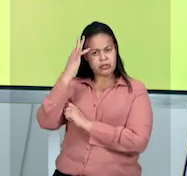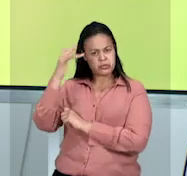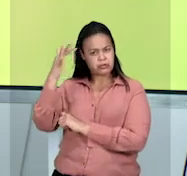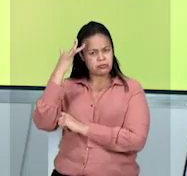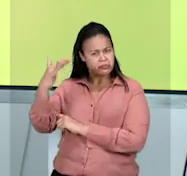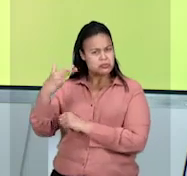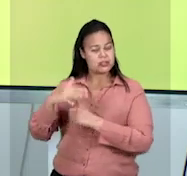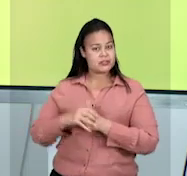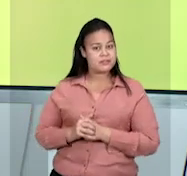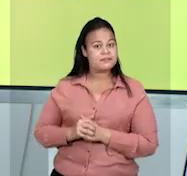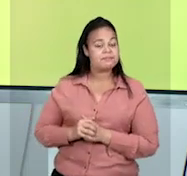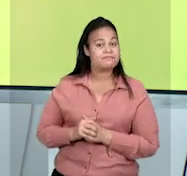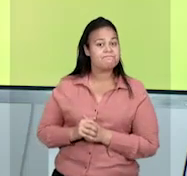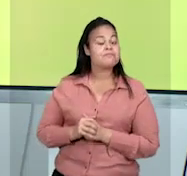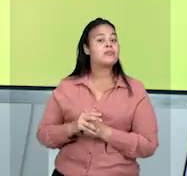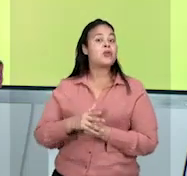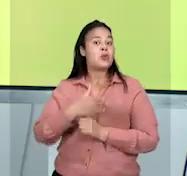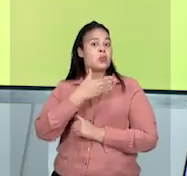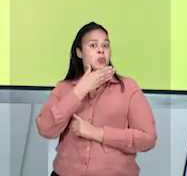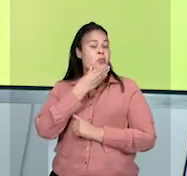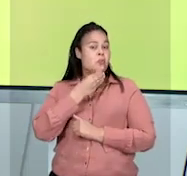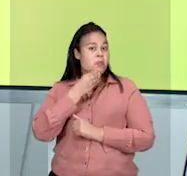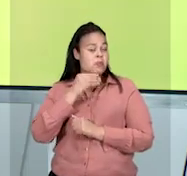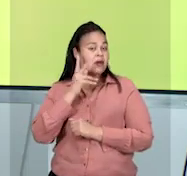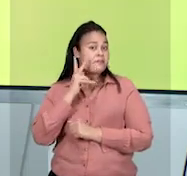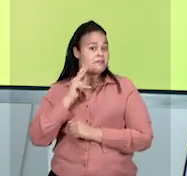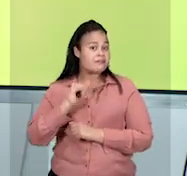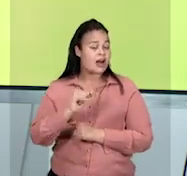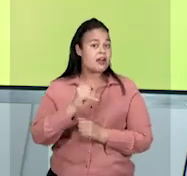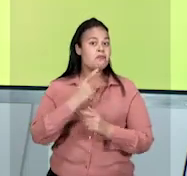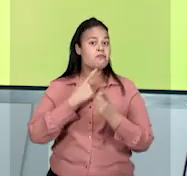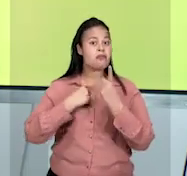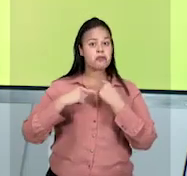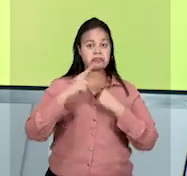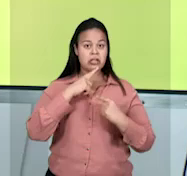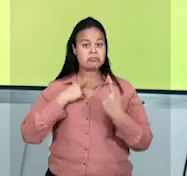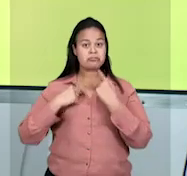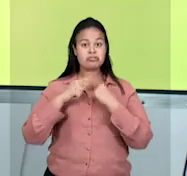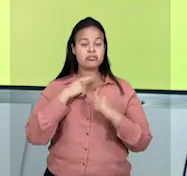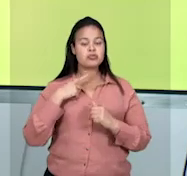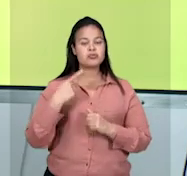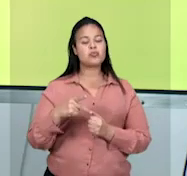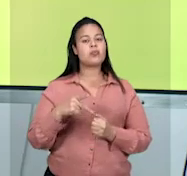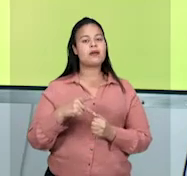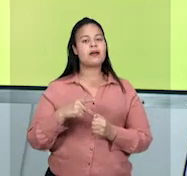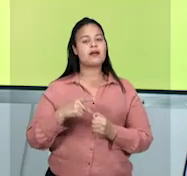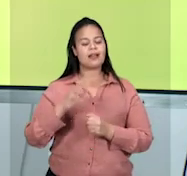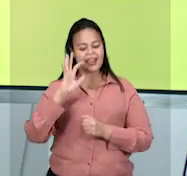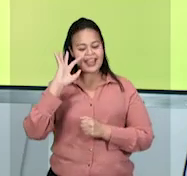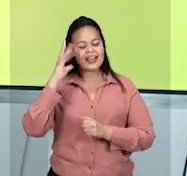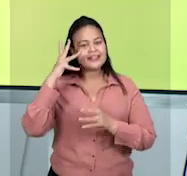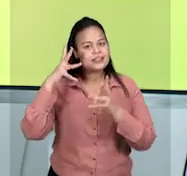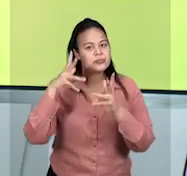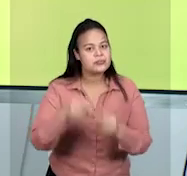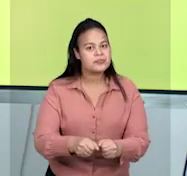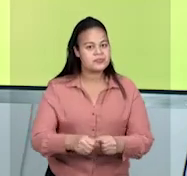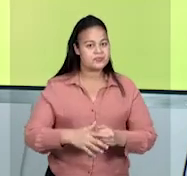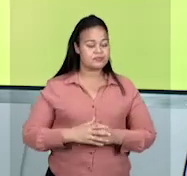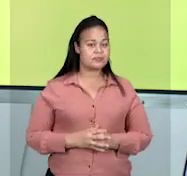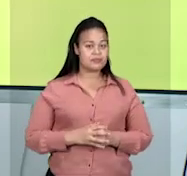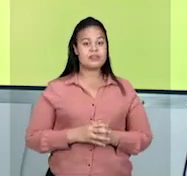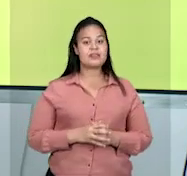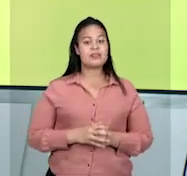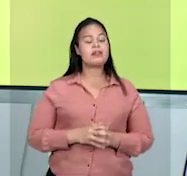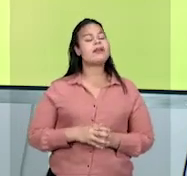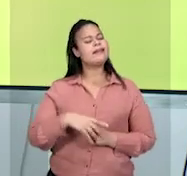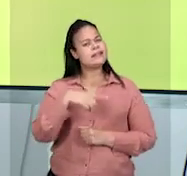que vai saltar para que seus desejos sejam realizados. E nisso nós vamos